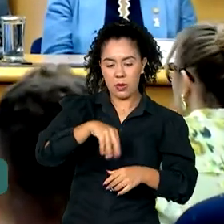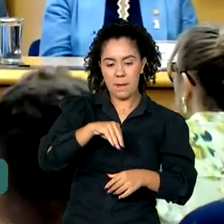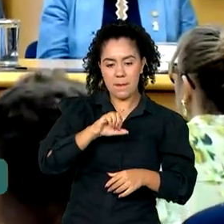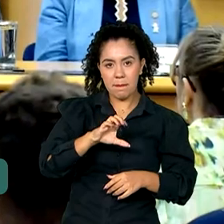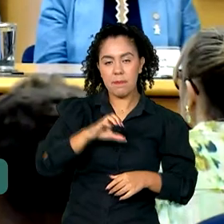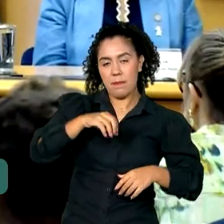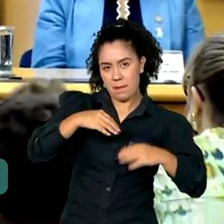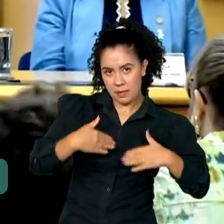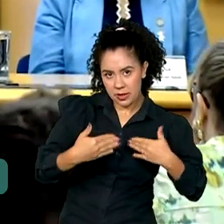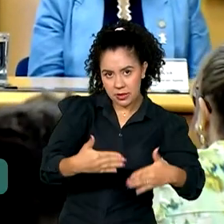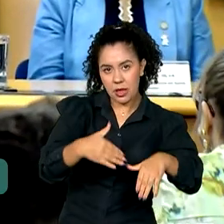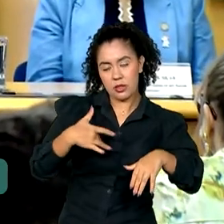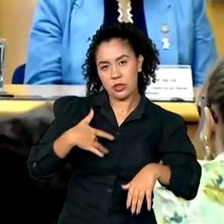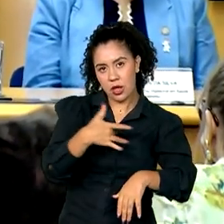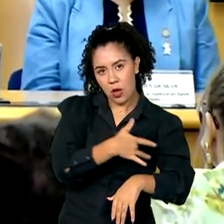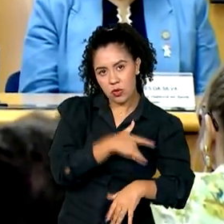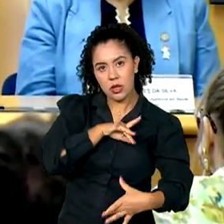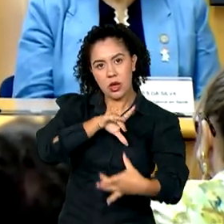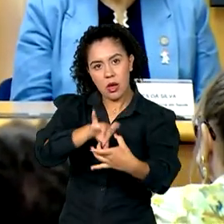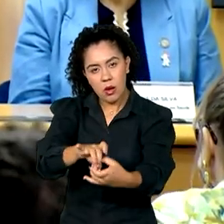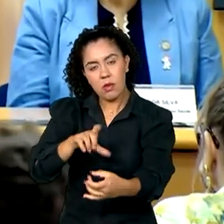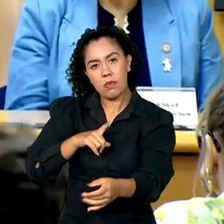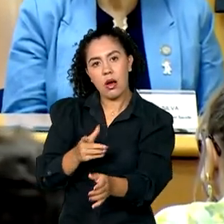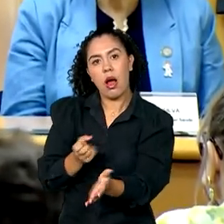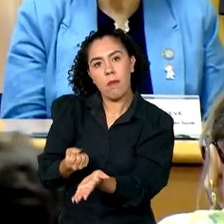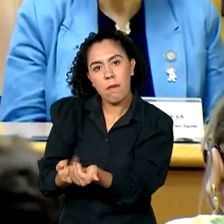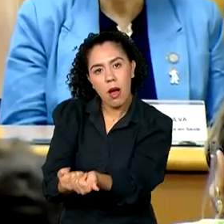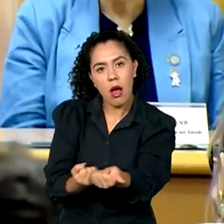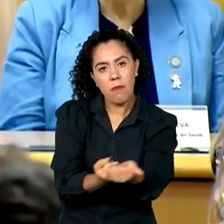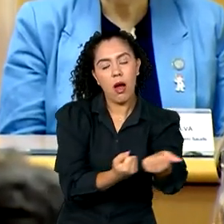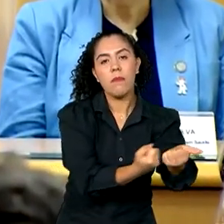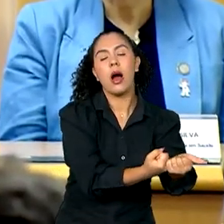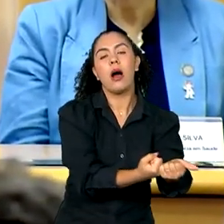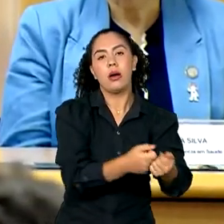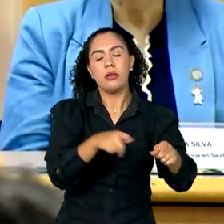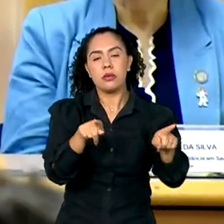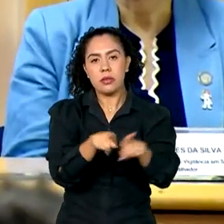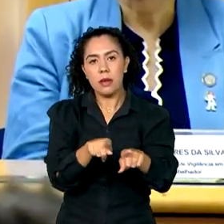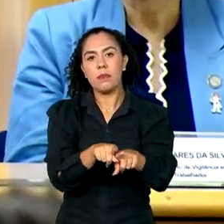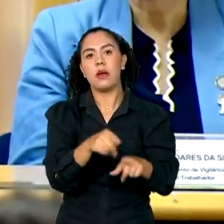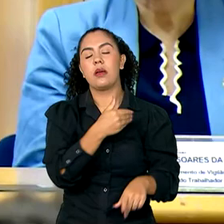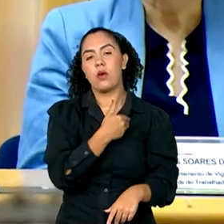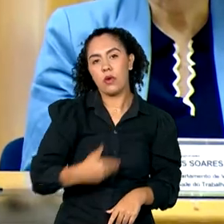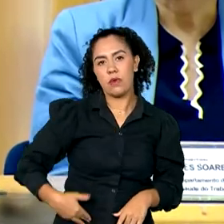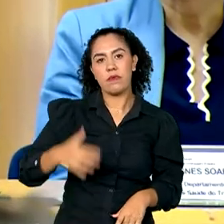construção tripartite, mas também de uma coordenação por parte do governo federal em ações